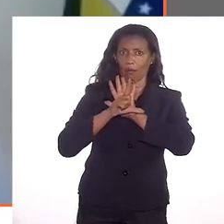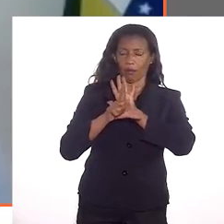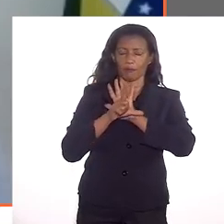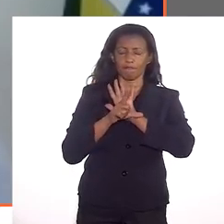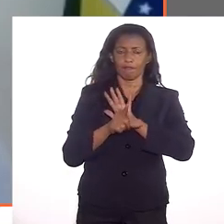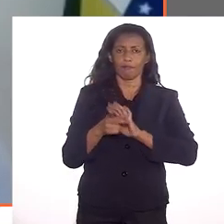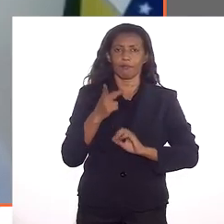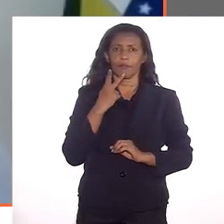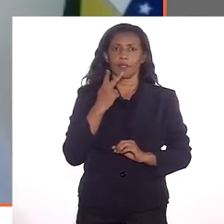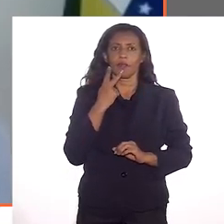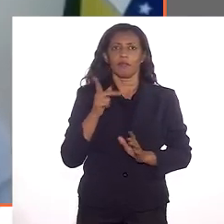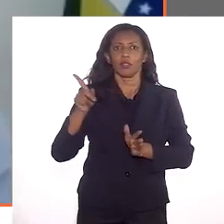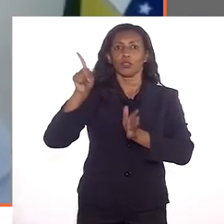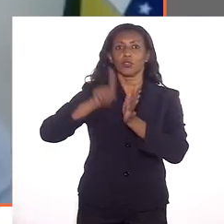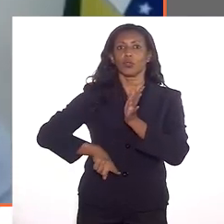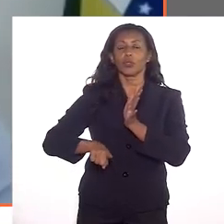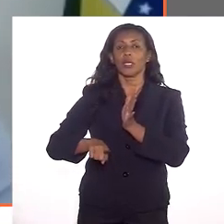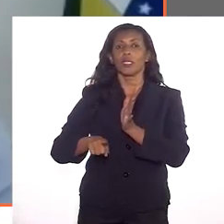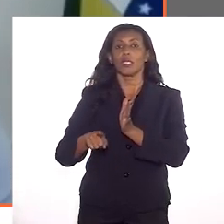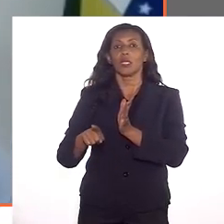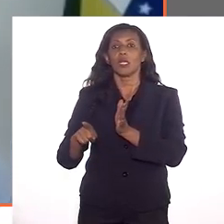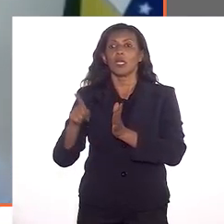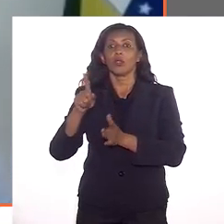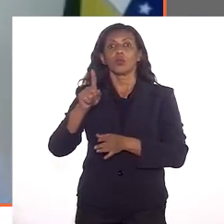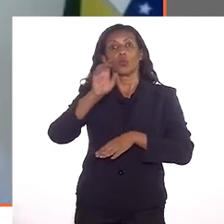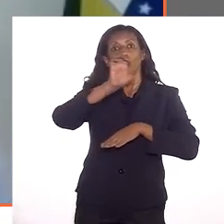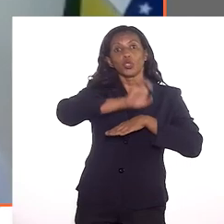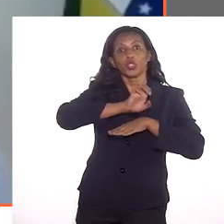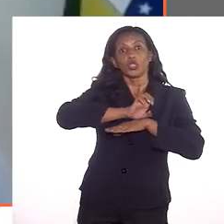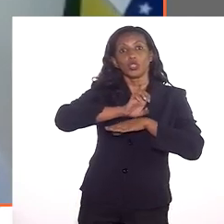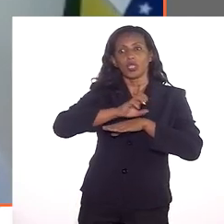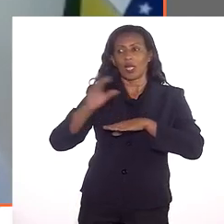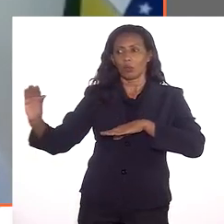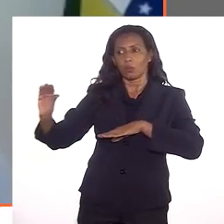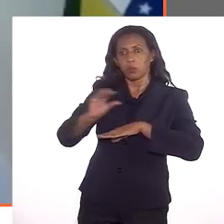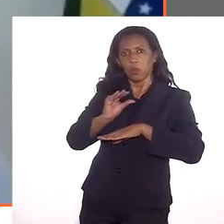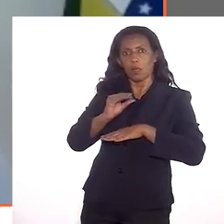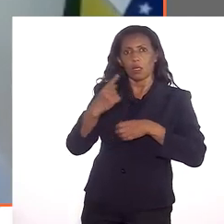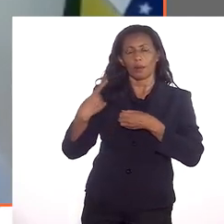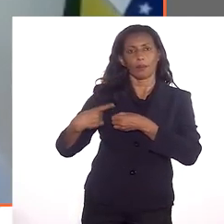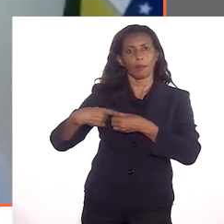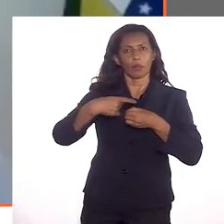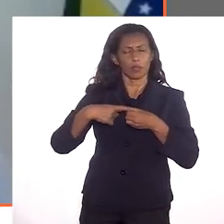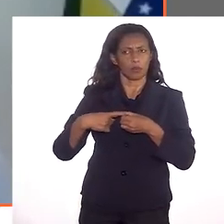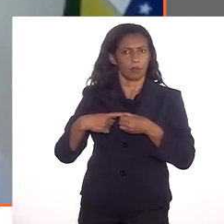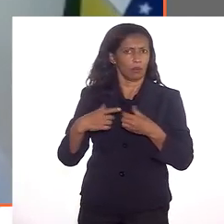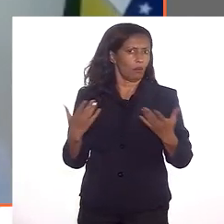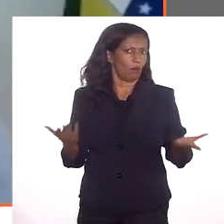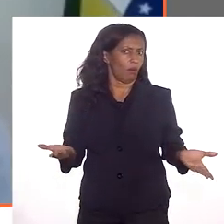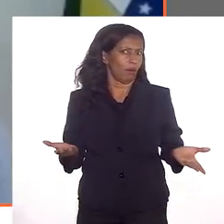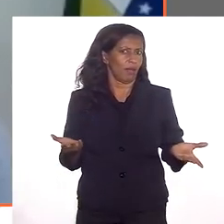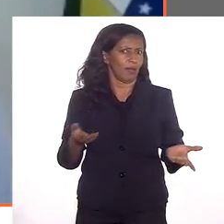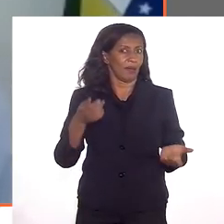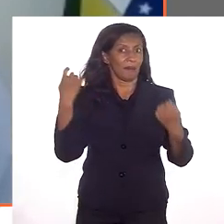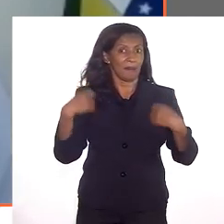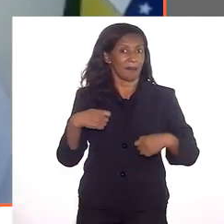vigor, que descontariam o valor a ser repassado pelo Estado, para o Estado e para os seus municípios.